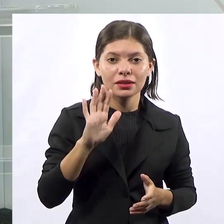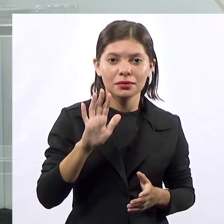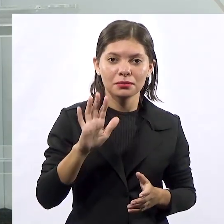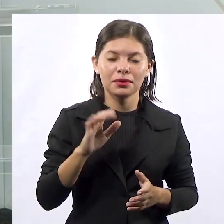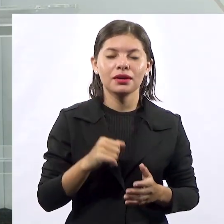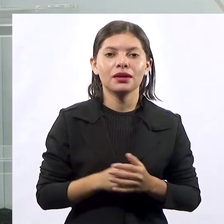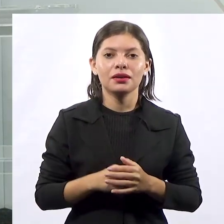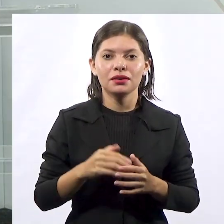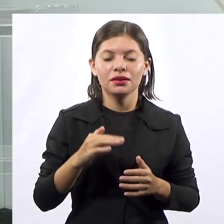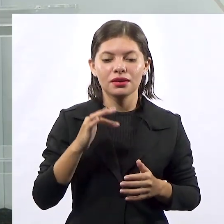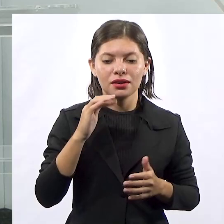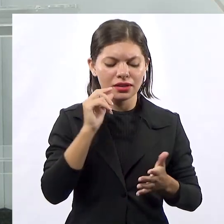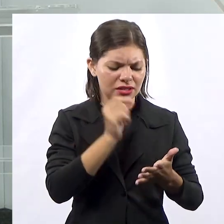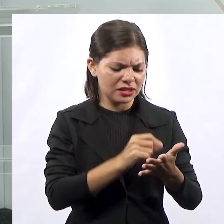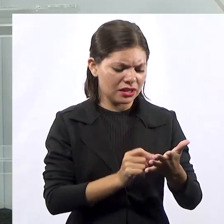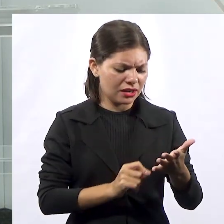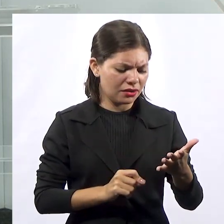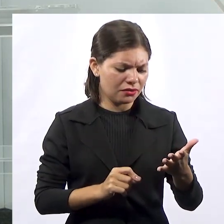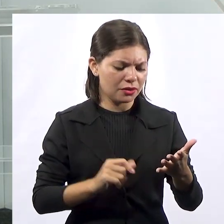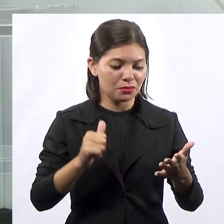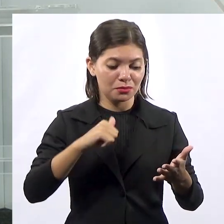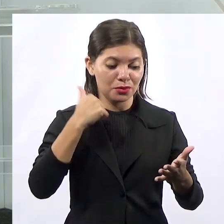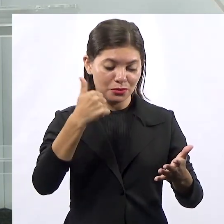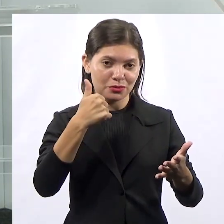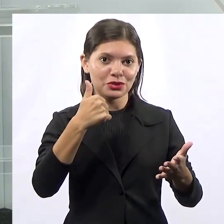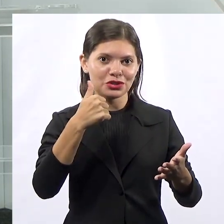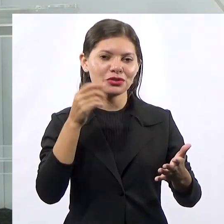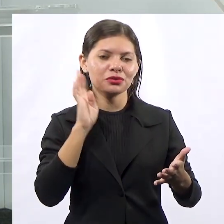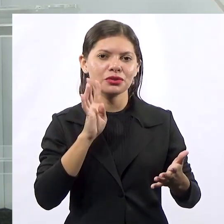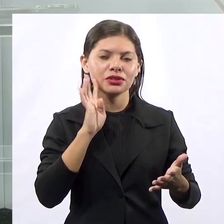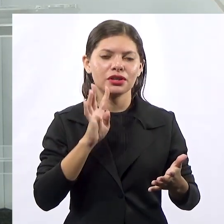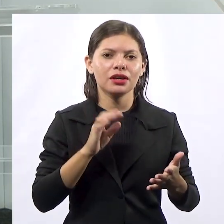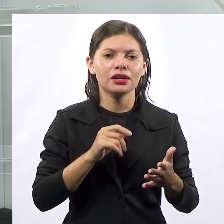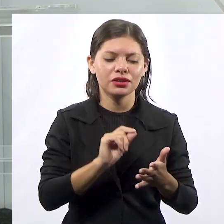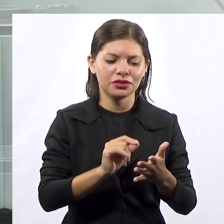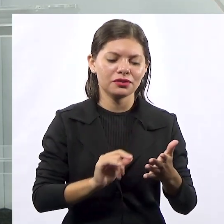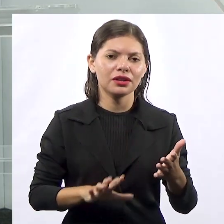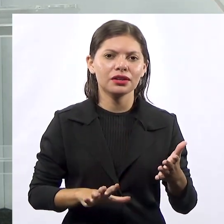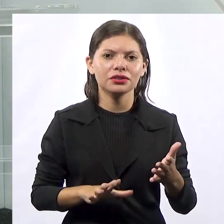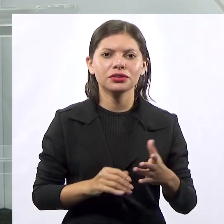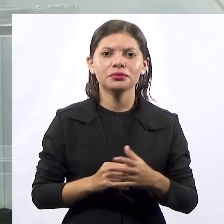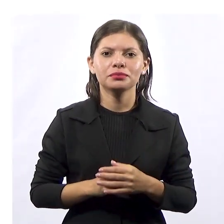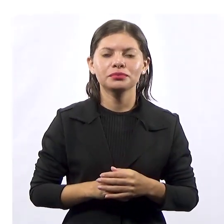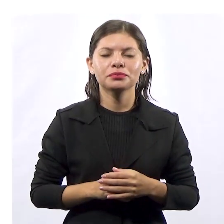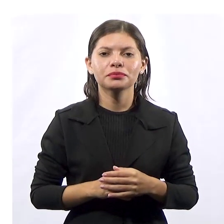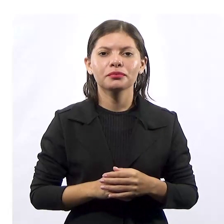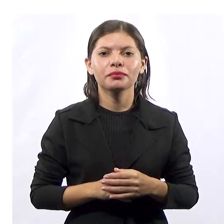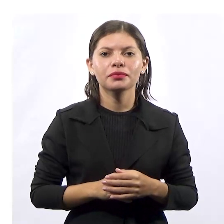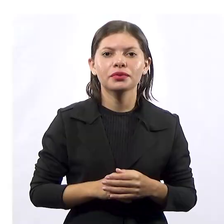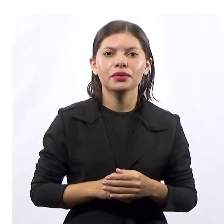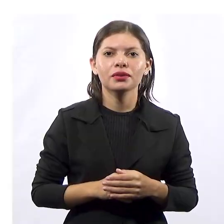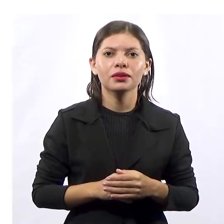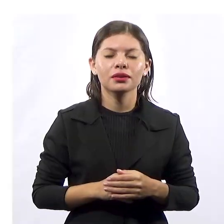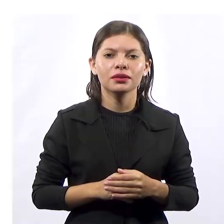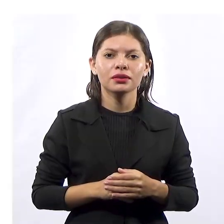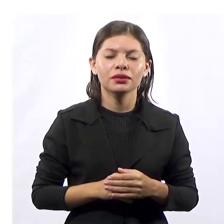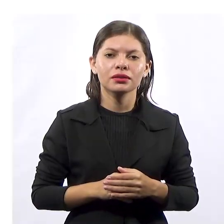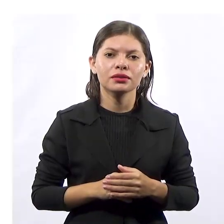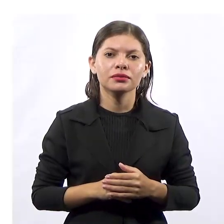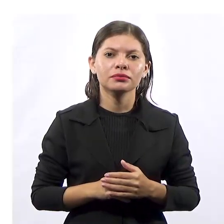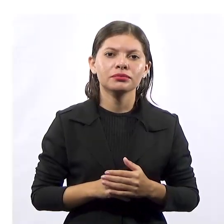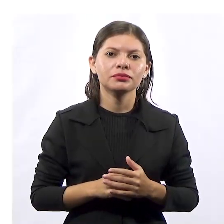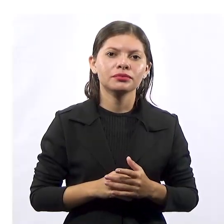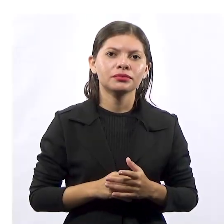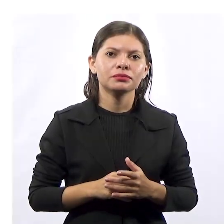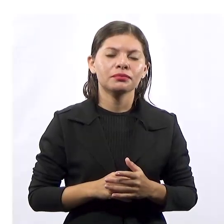de destacar todos os pontos que são positivos, tá certo? Depois das considerações finais vem o quê? Vem